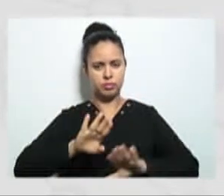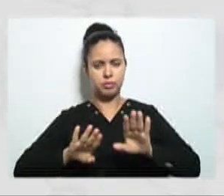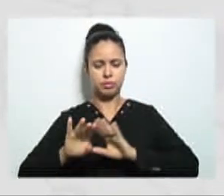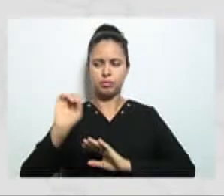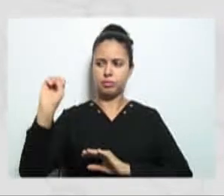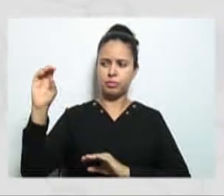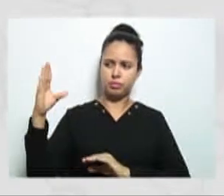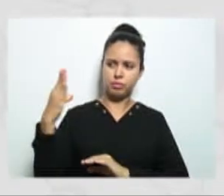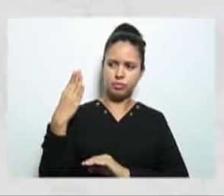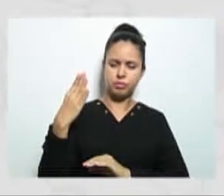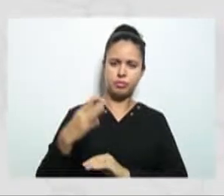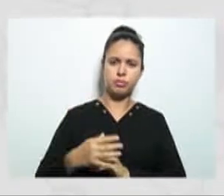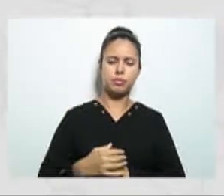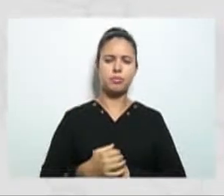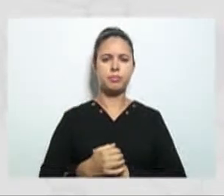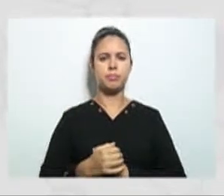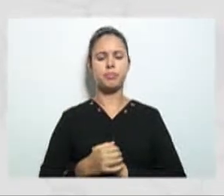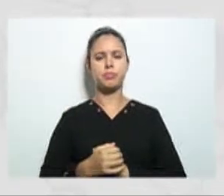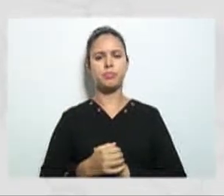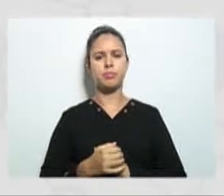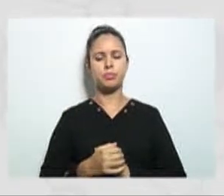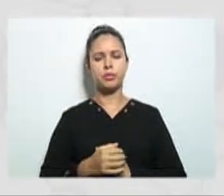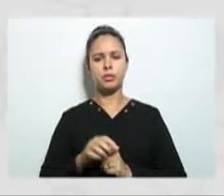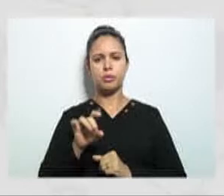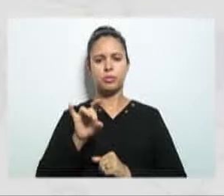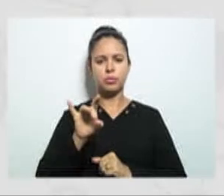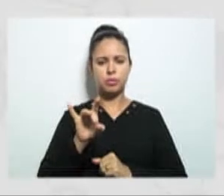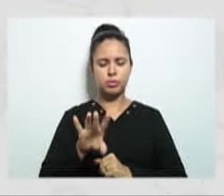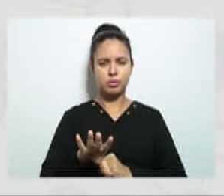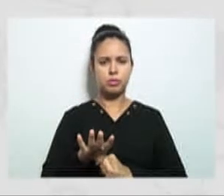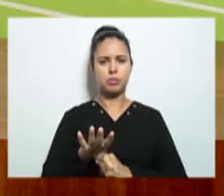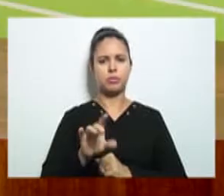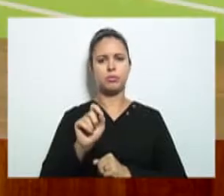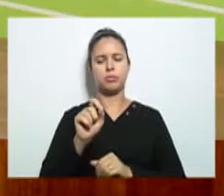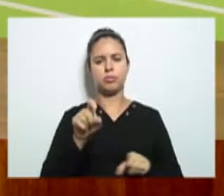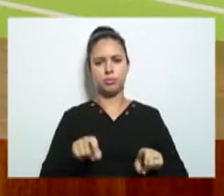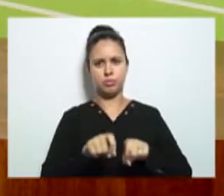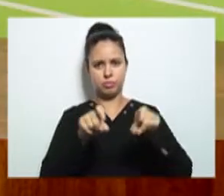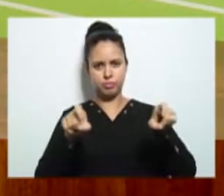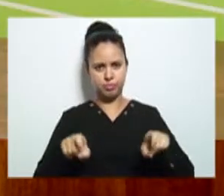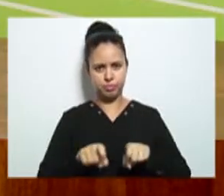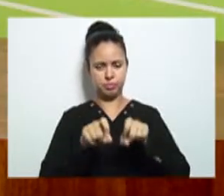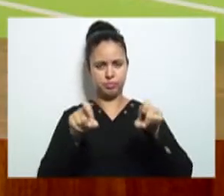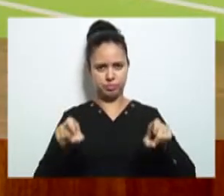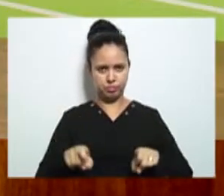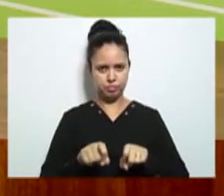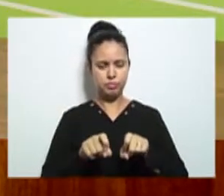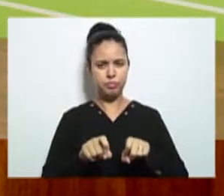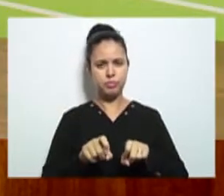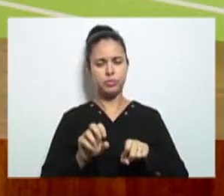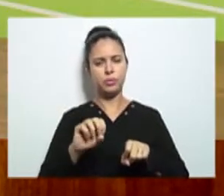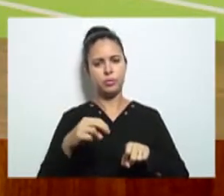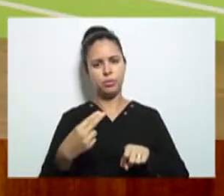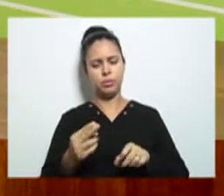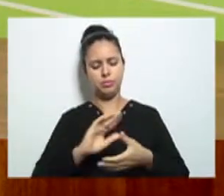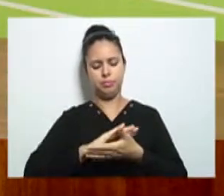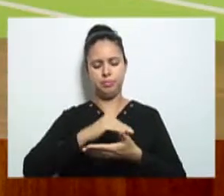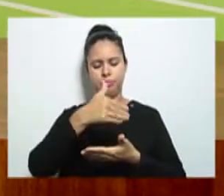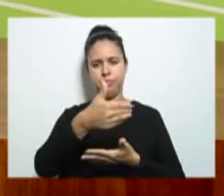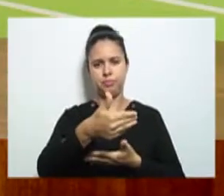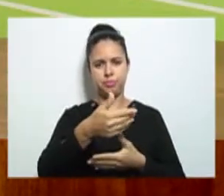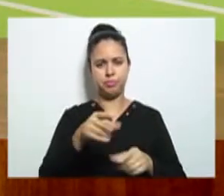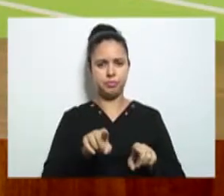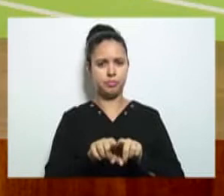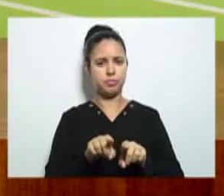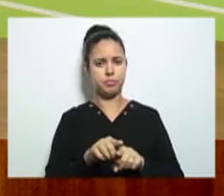fora também. Lembrando, né, professor, que todas essas dicas aí não é só para estar usando só o computador, assim, quando a gente pensa num desktop ou no notebook. Até